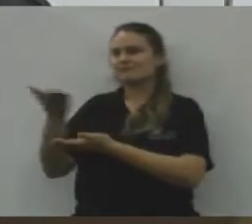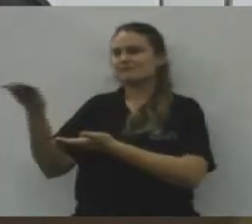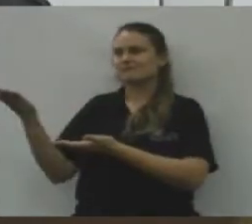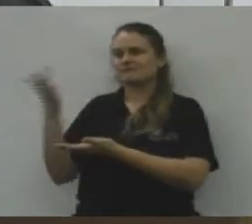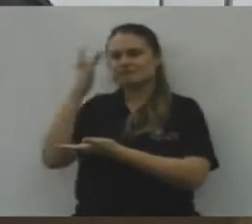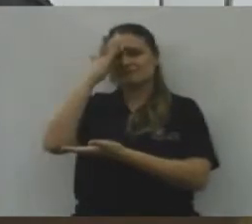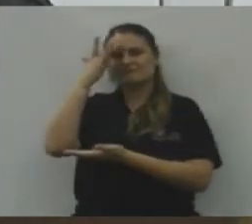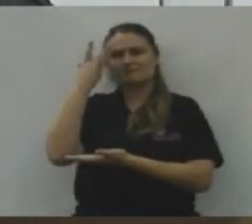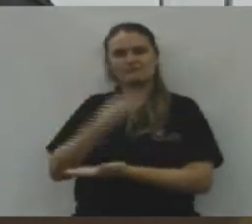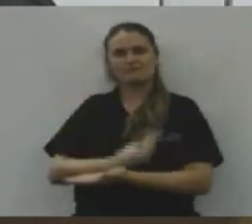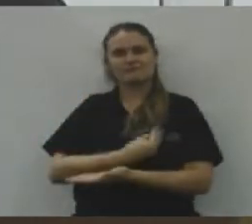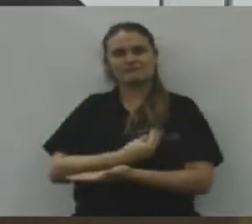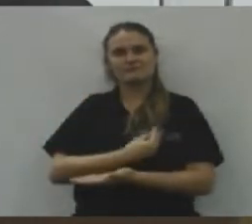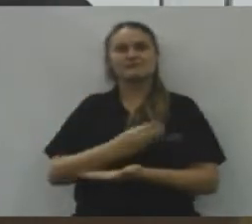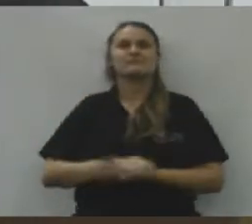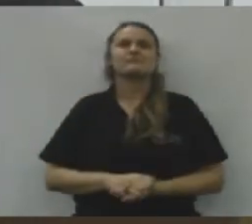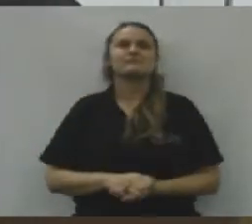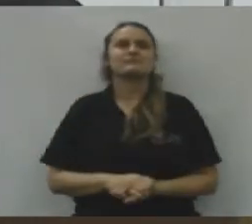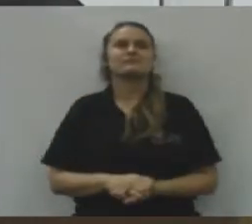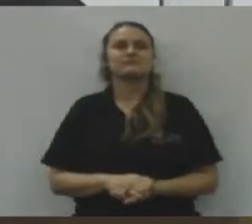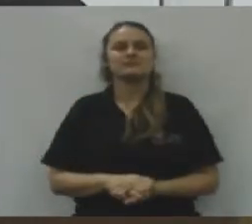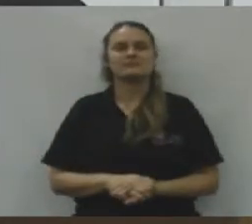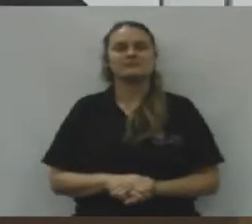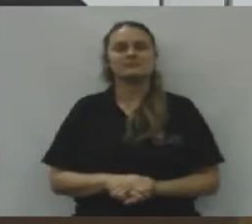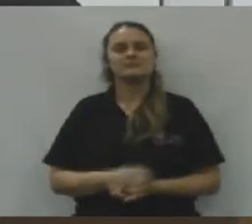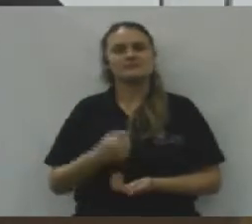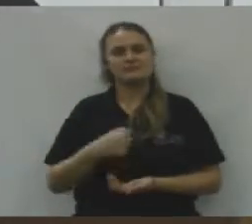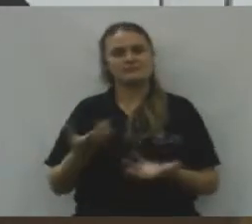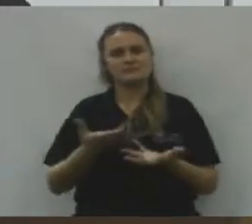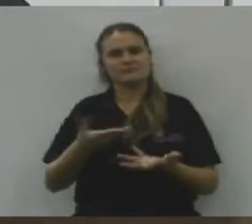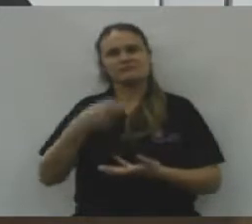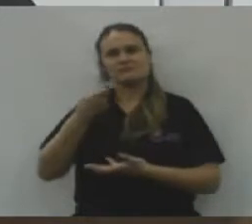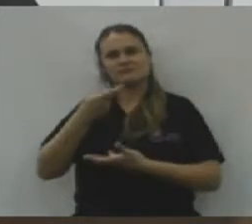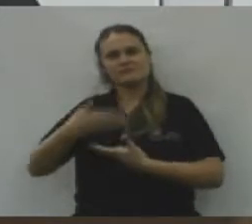aqui nesse momento. Quero só dar